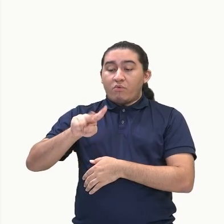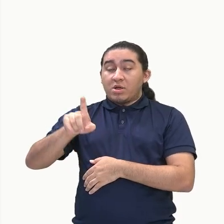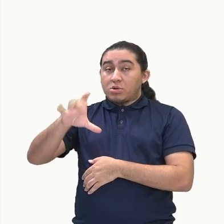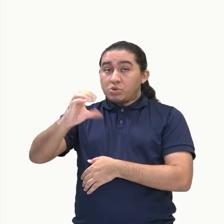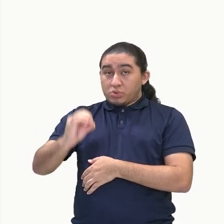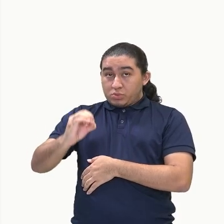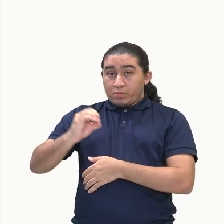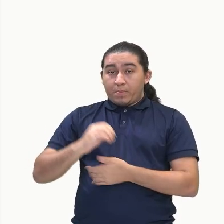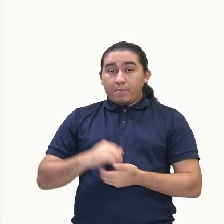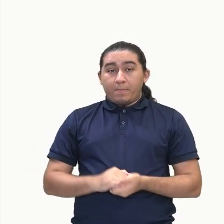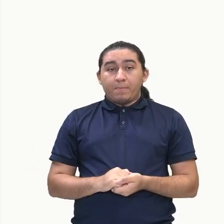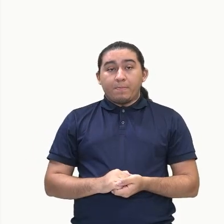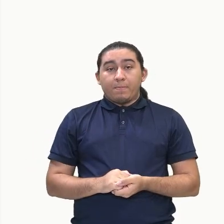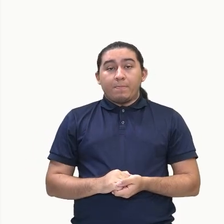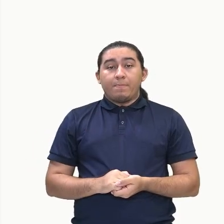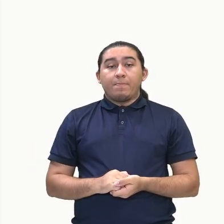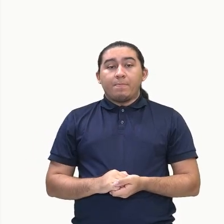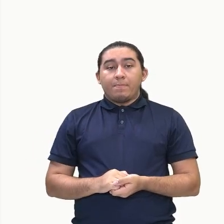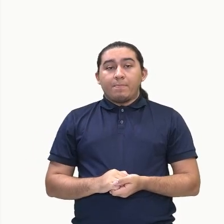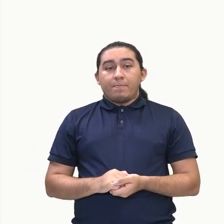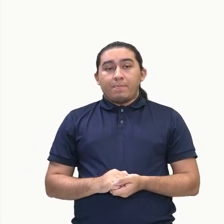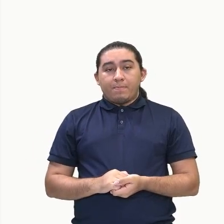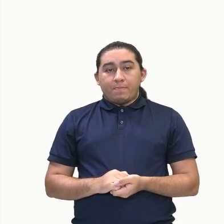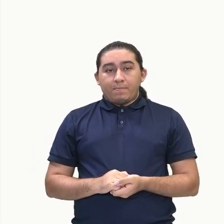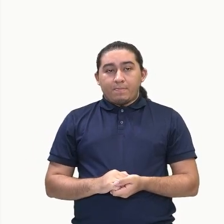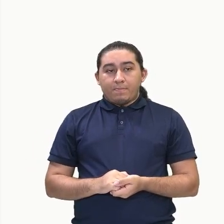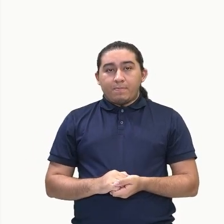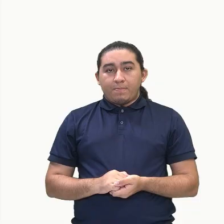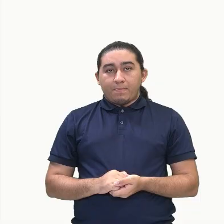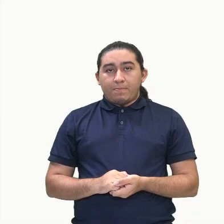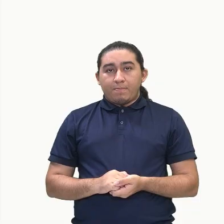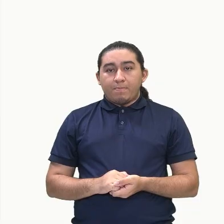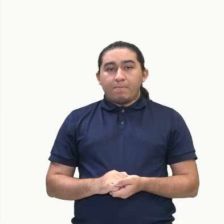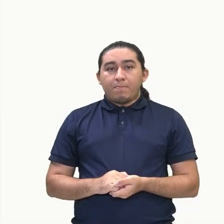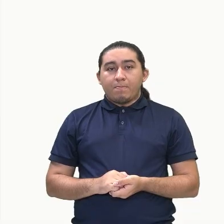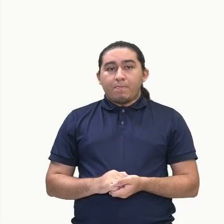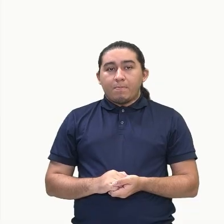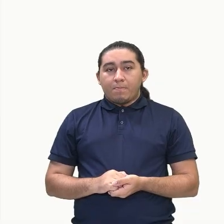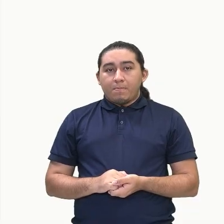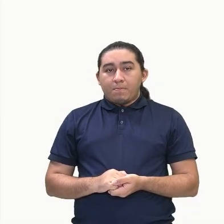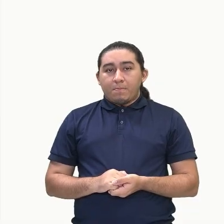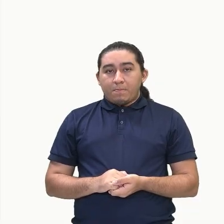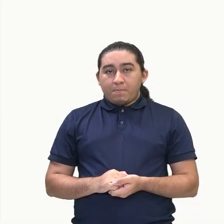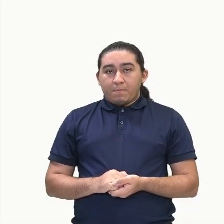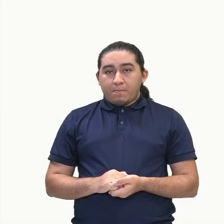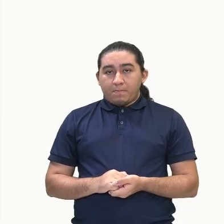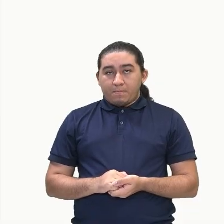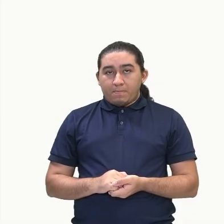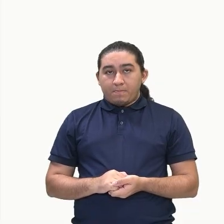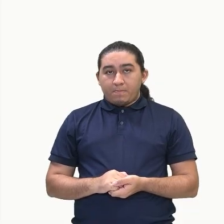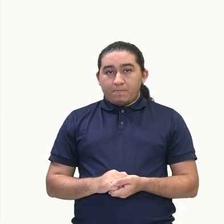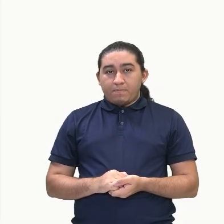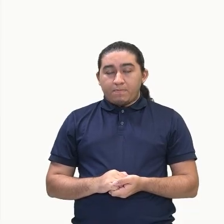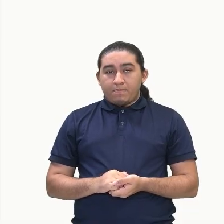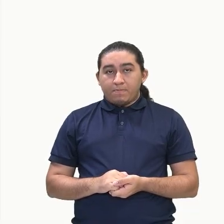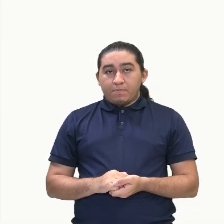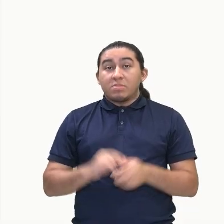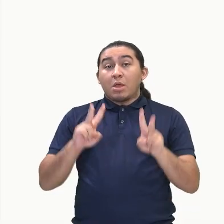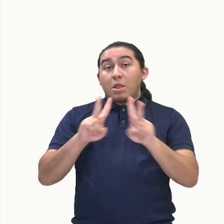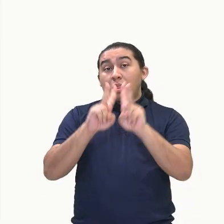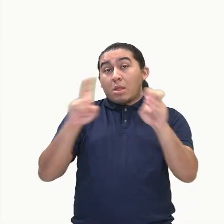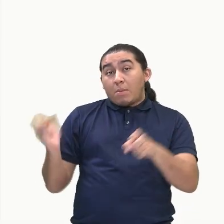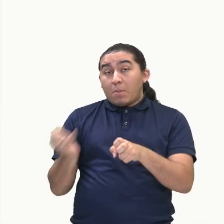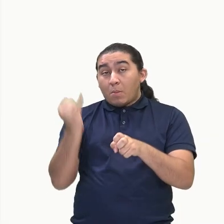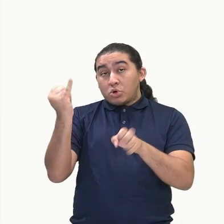bom? Um assunto bem importante para o conteúdo dos polígonos é falar sobre